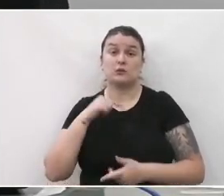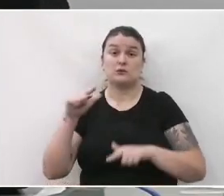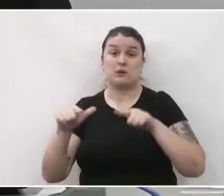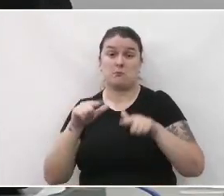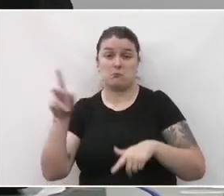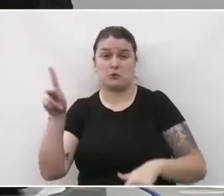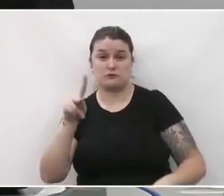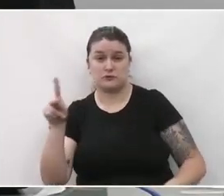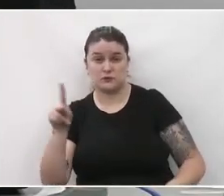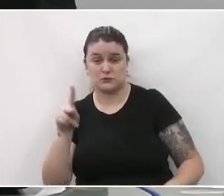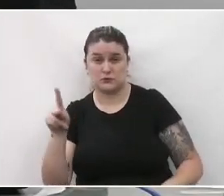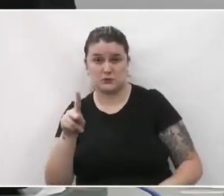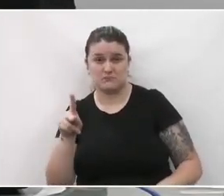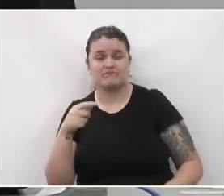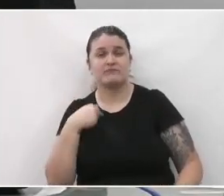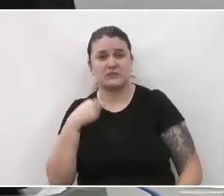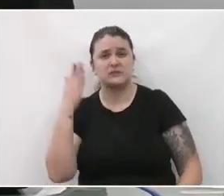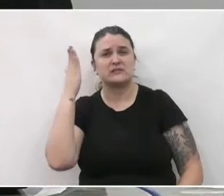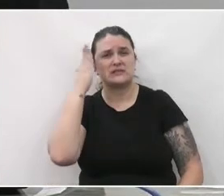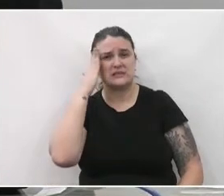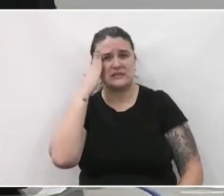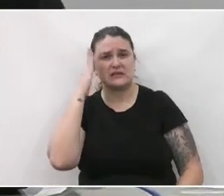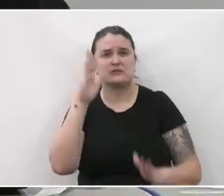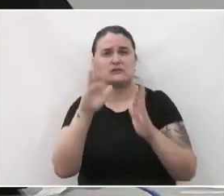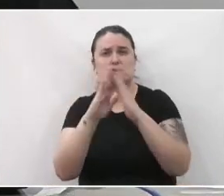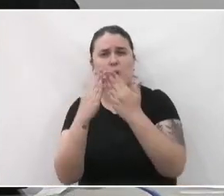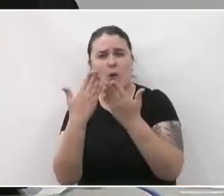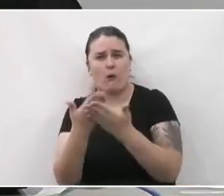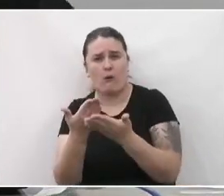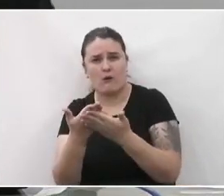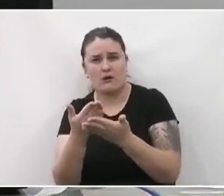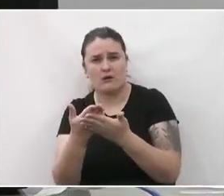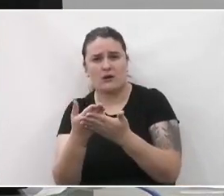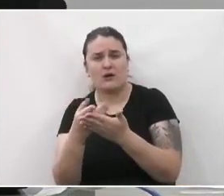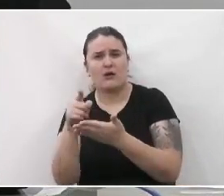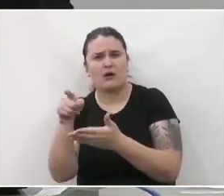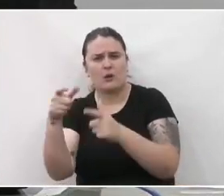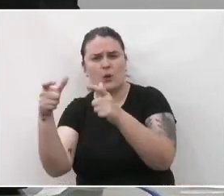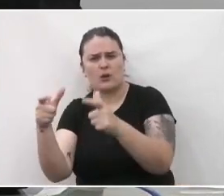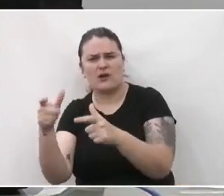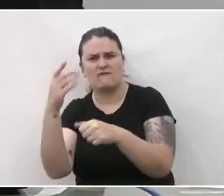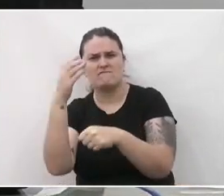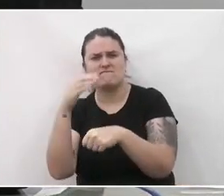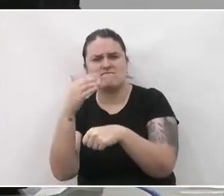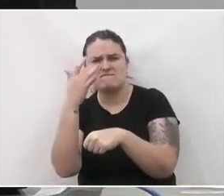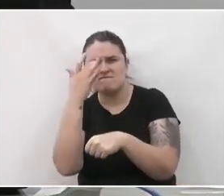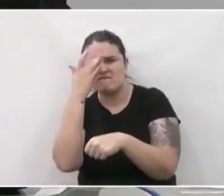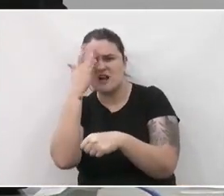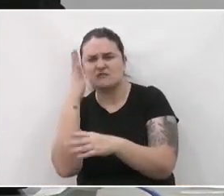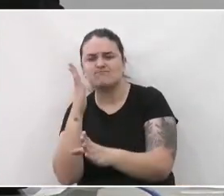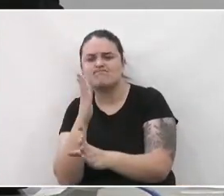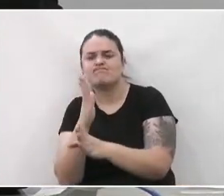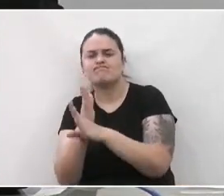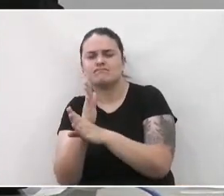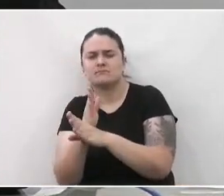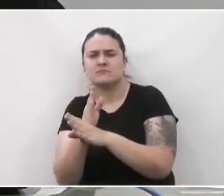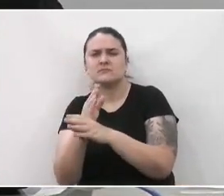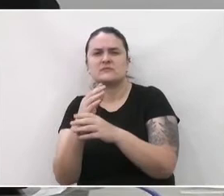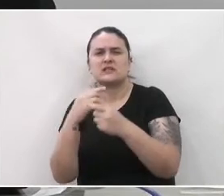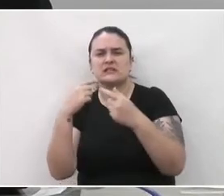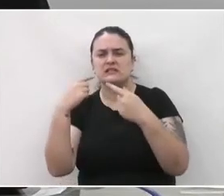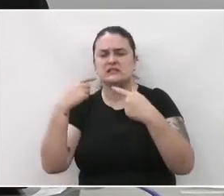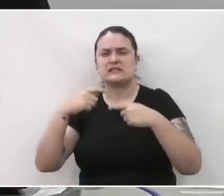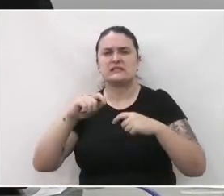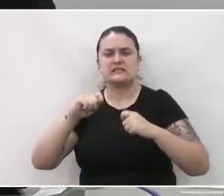professor, sei que a escola é um lugar onde facilmente identificamos esses sinais de violência